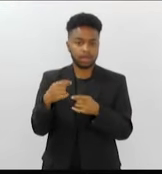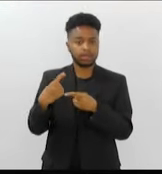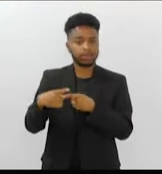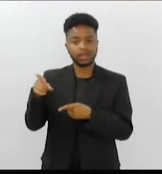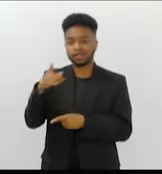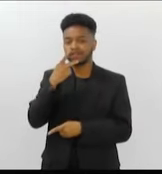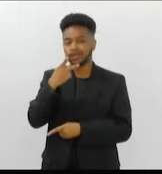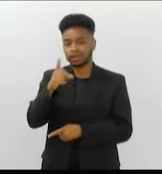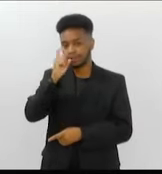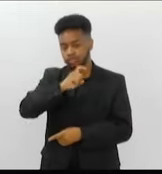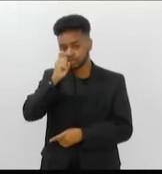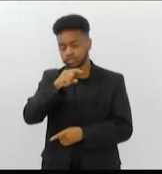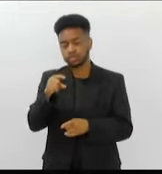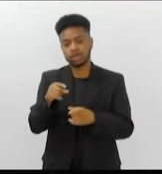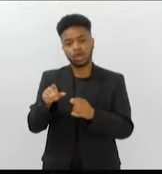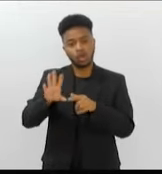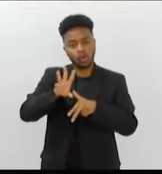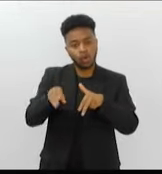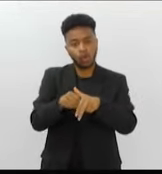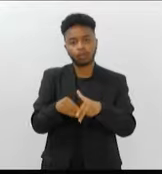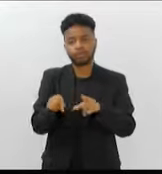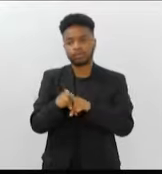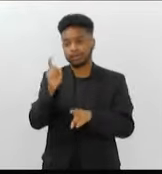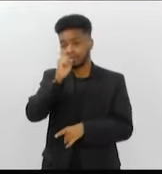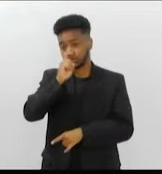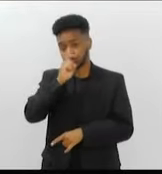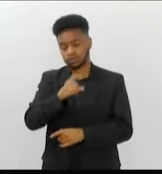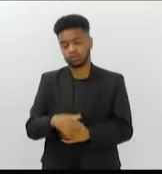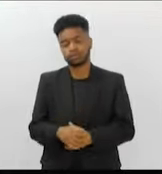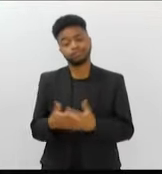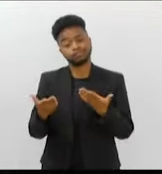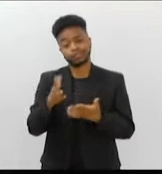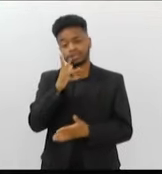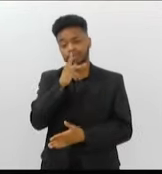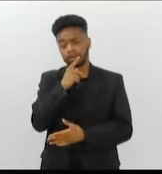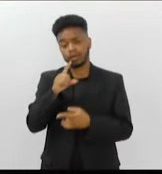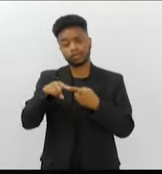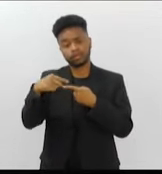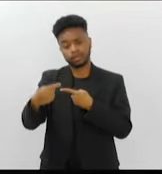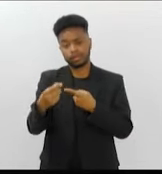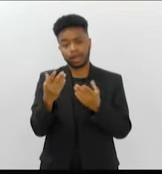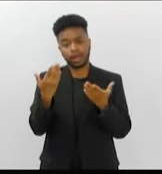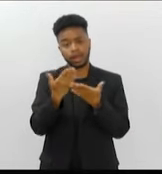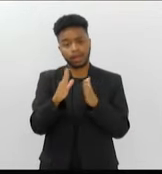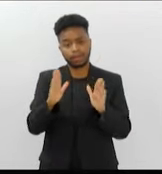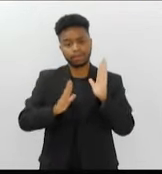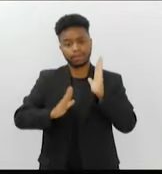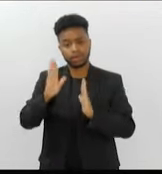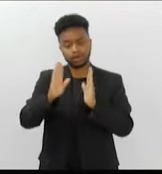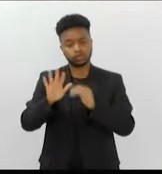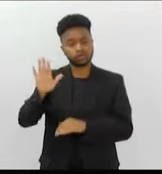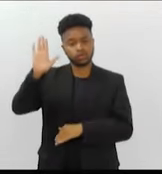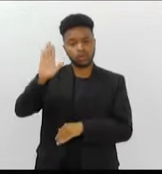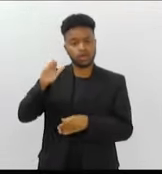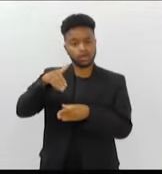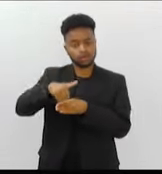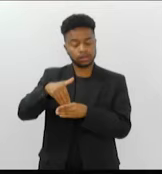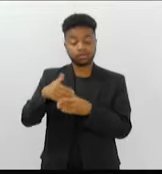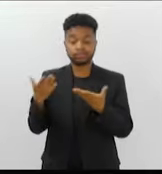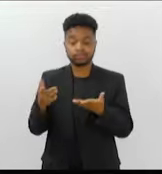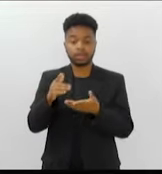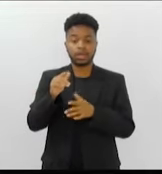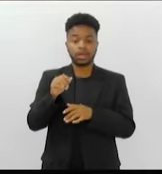desonestos, corruptos e mentirosos. Só que demora, vai passar a eleição. E aí o povo está